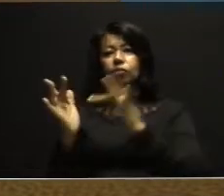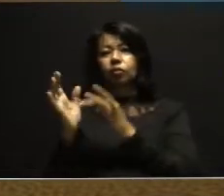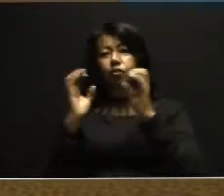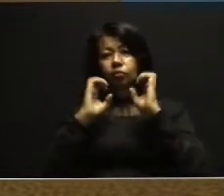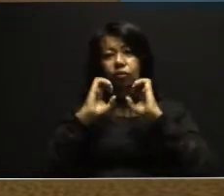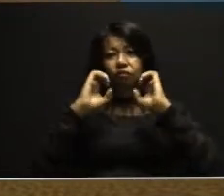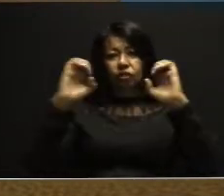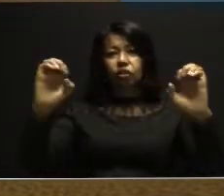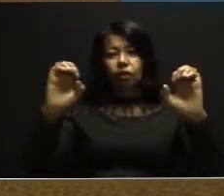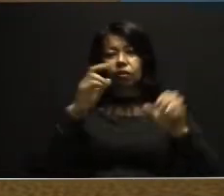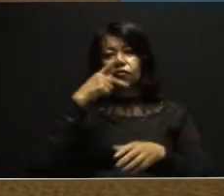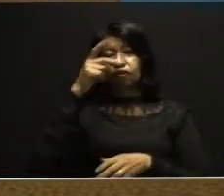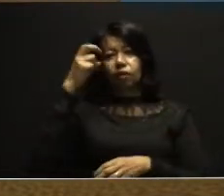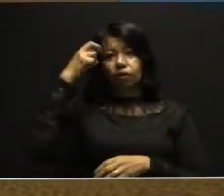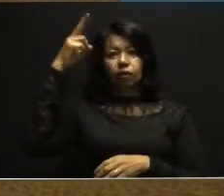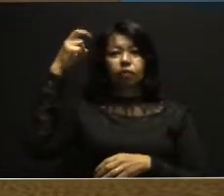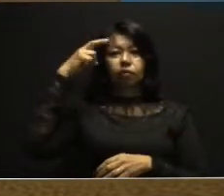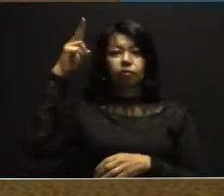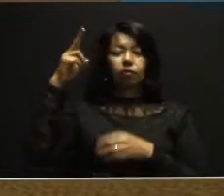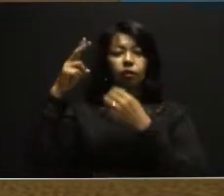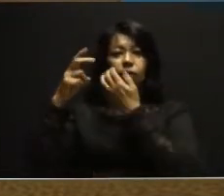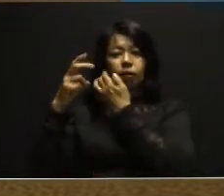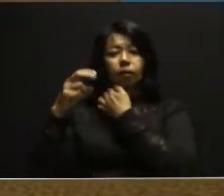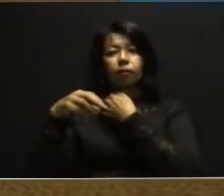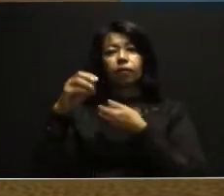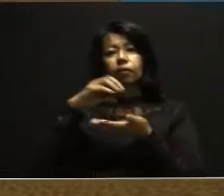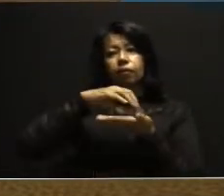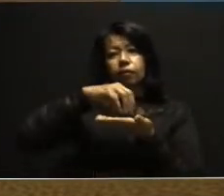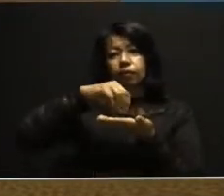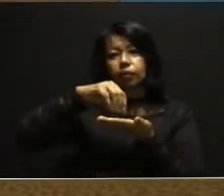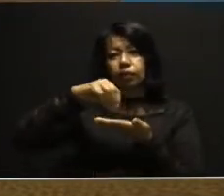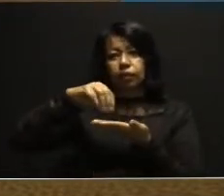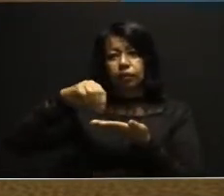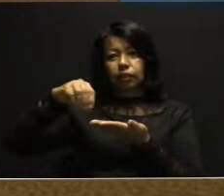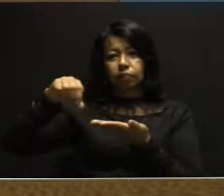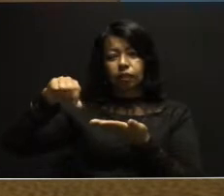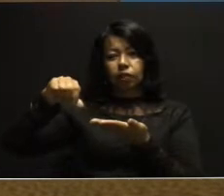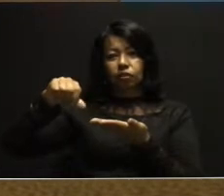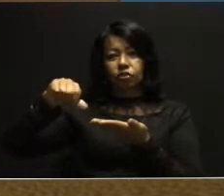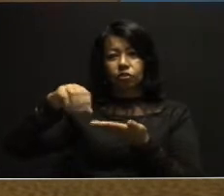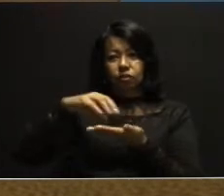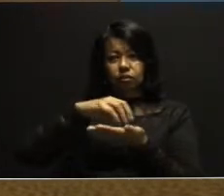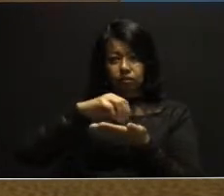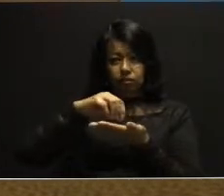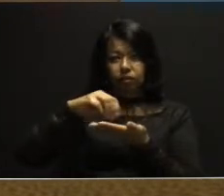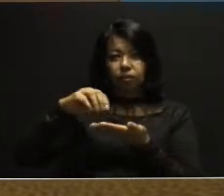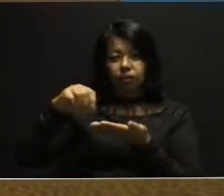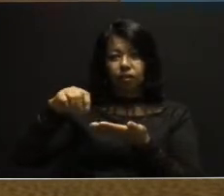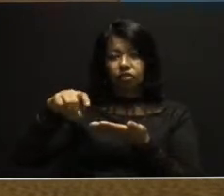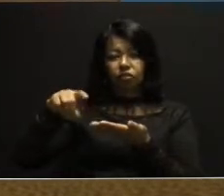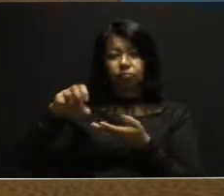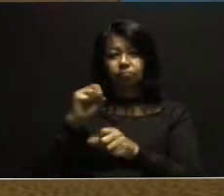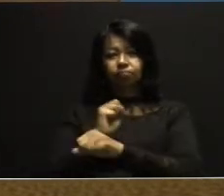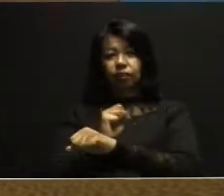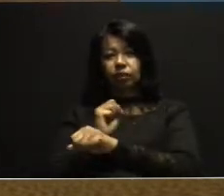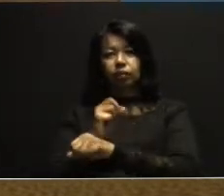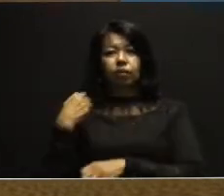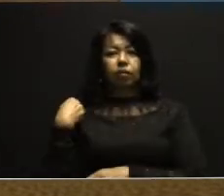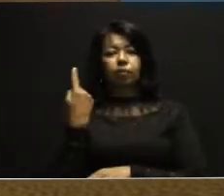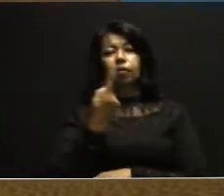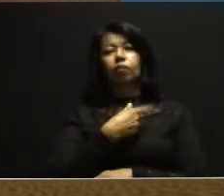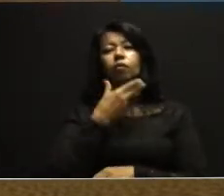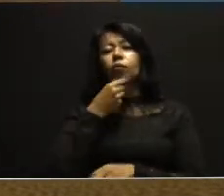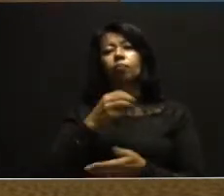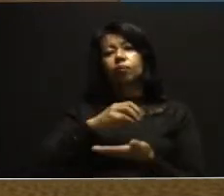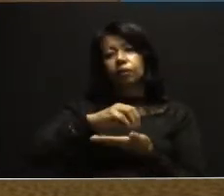nos fala da parábola, nos conta a parábola da semente, que é muito sugestiva, é muito esperançosa para todos nós. O semeador